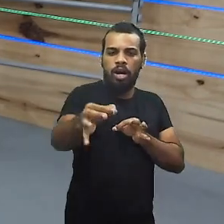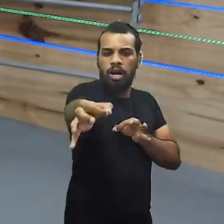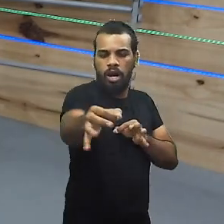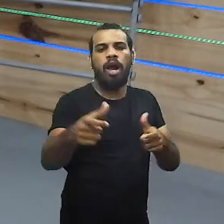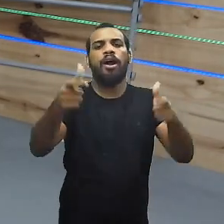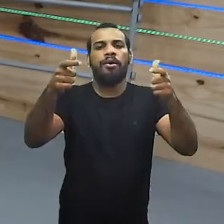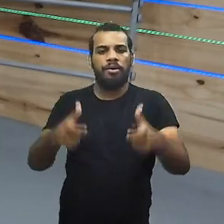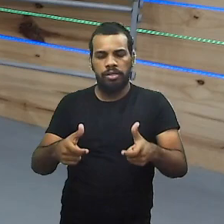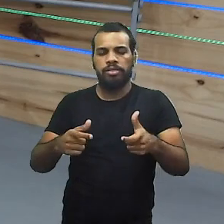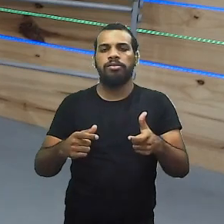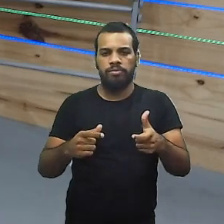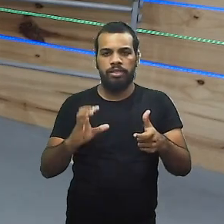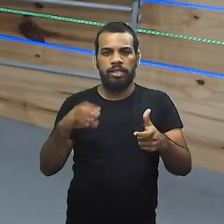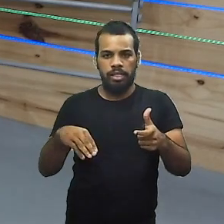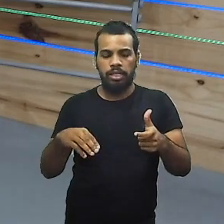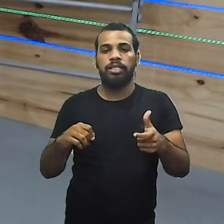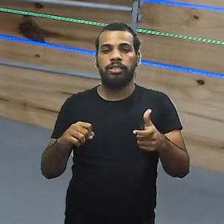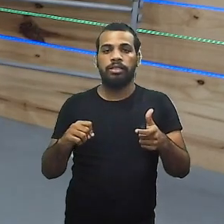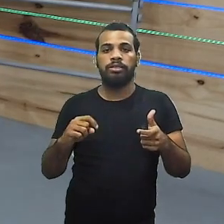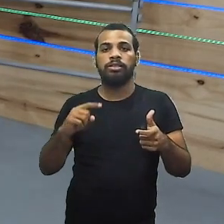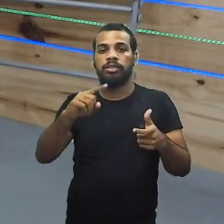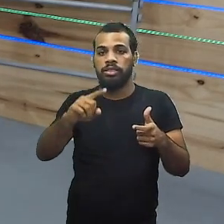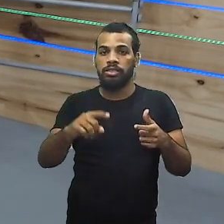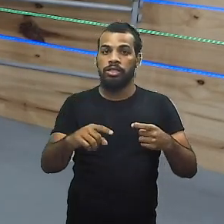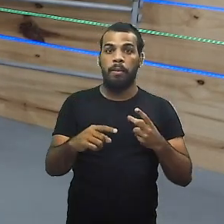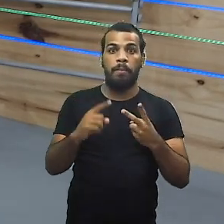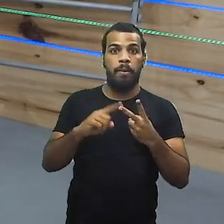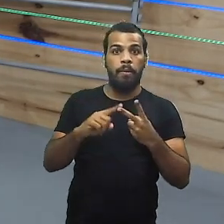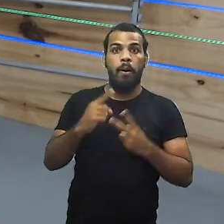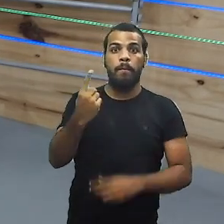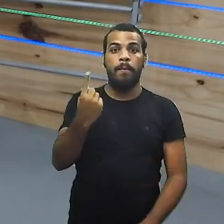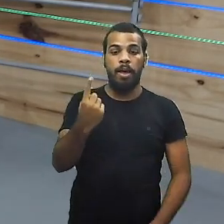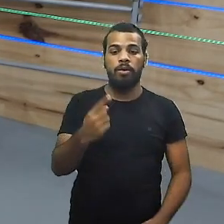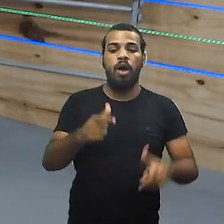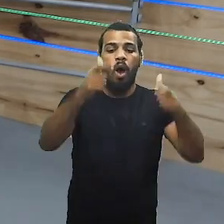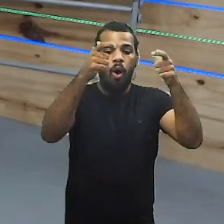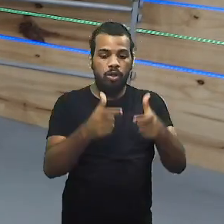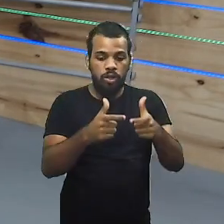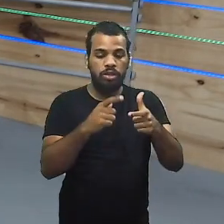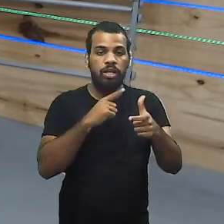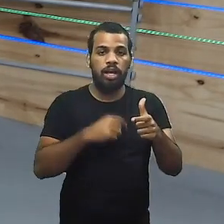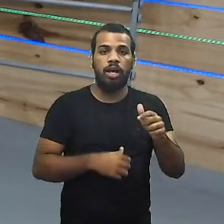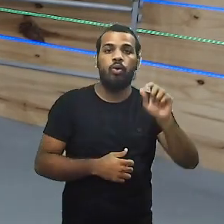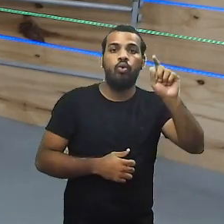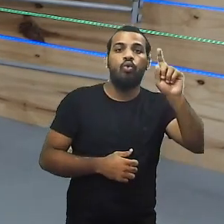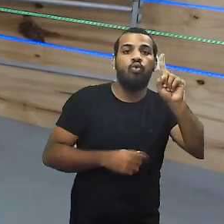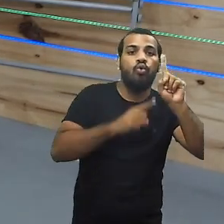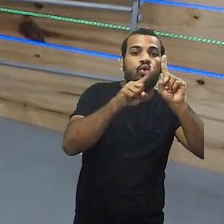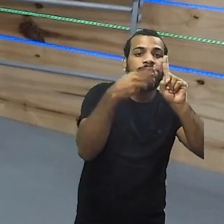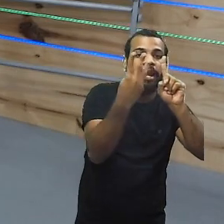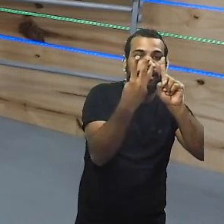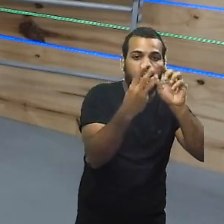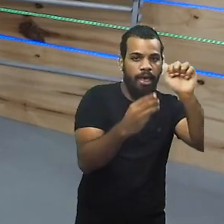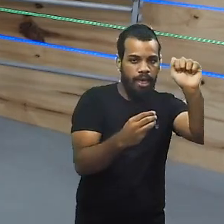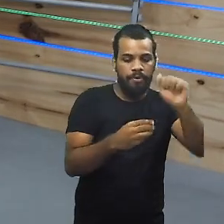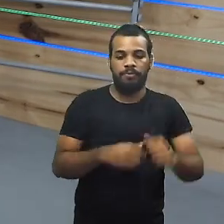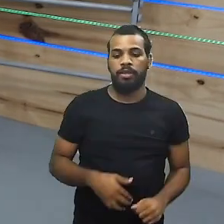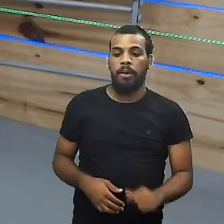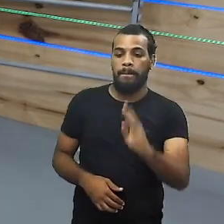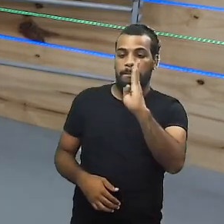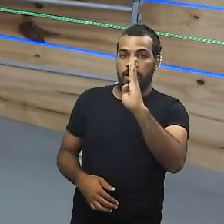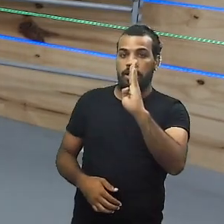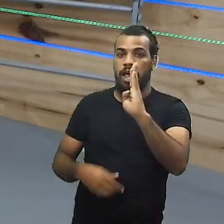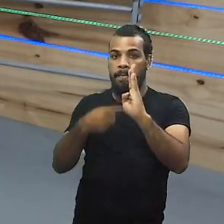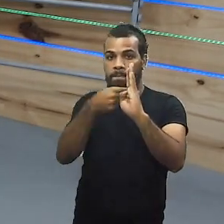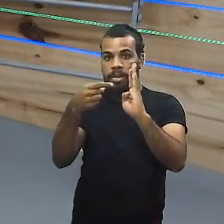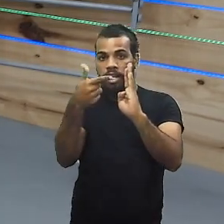cartesiano em centímetros. E o primeiro ponto está localizado no par ordenado 1, 3. E o segundo ponto no